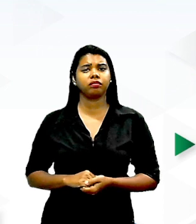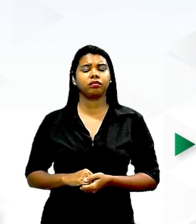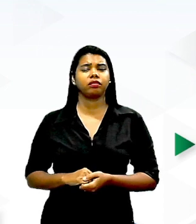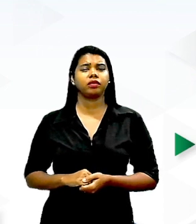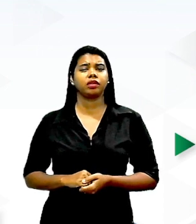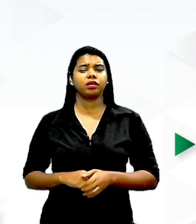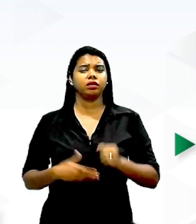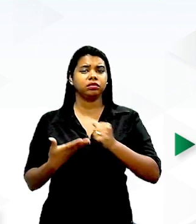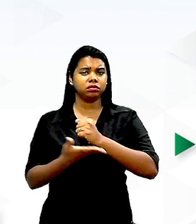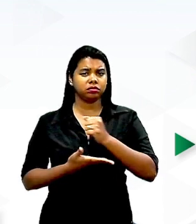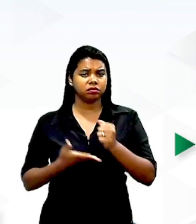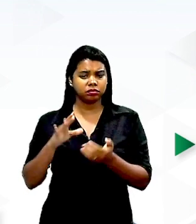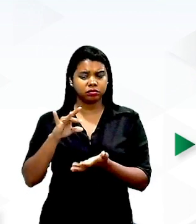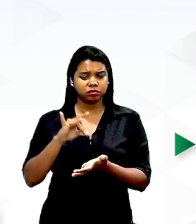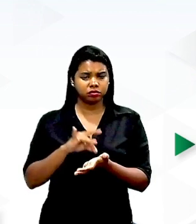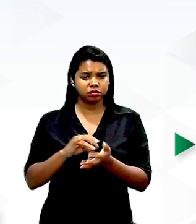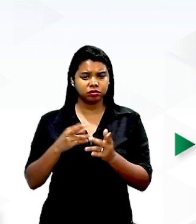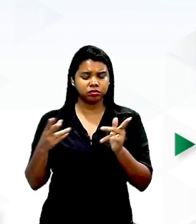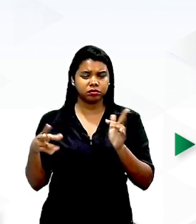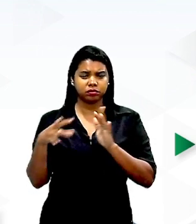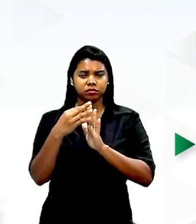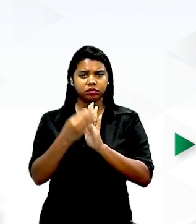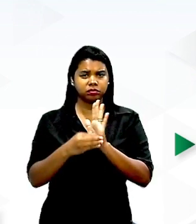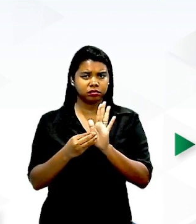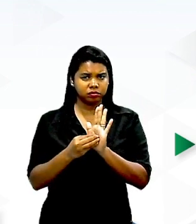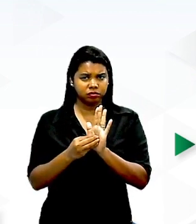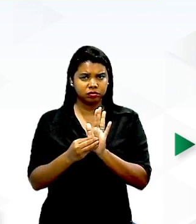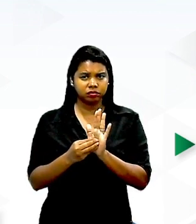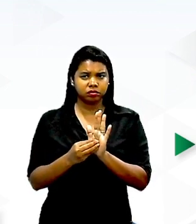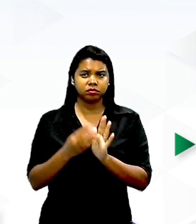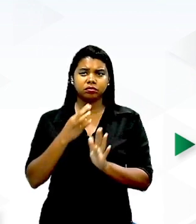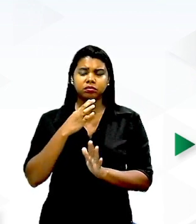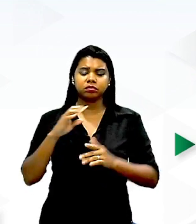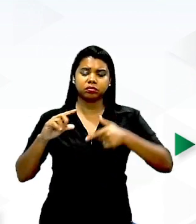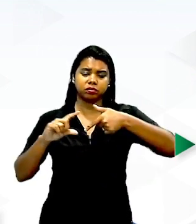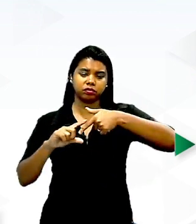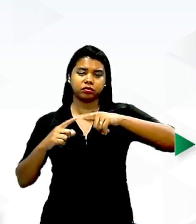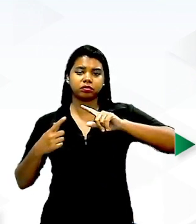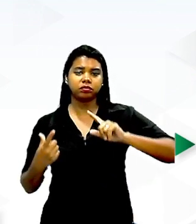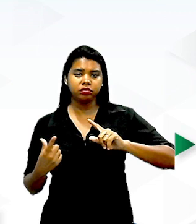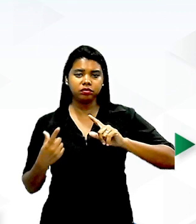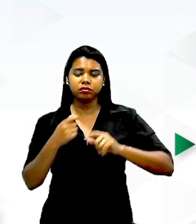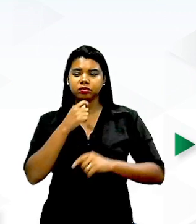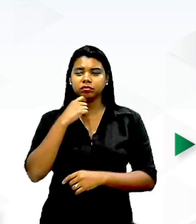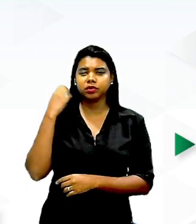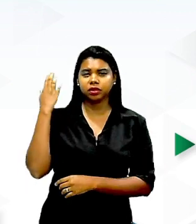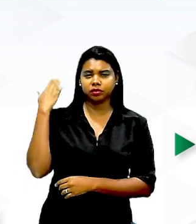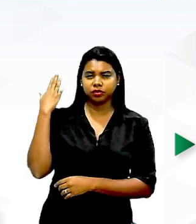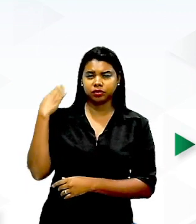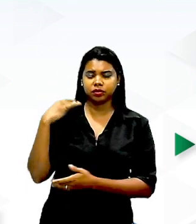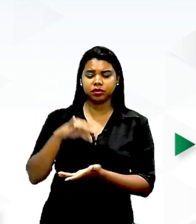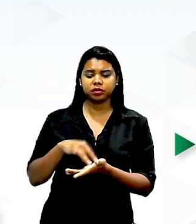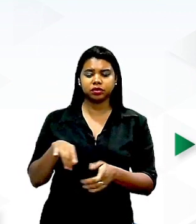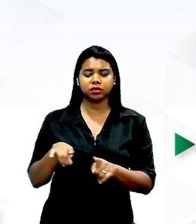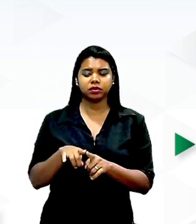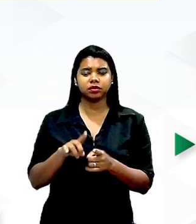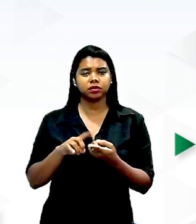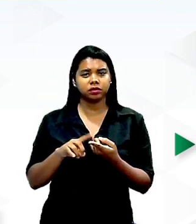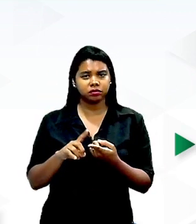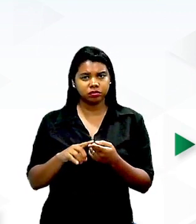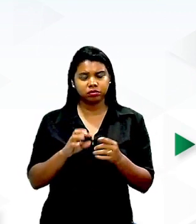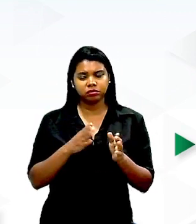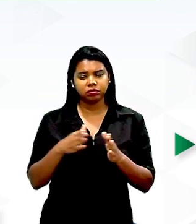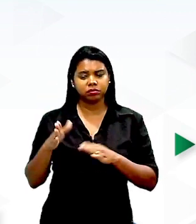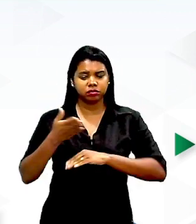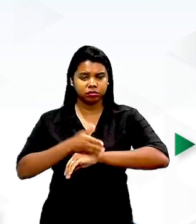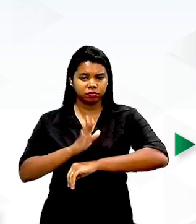quadrada é uma das muitas aplicações do conhecimento geométrico dos antigos egípcios que usavam um processo